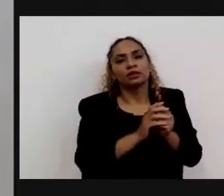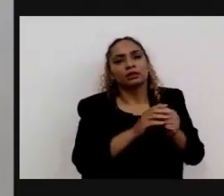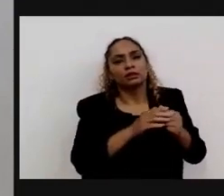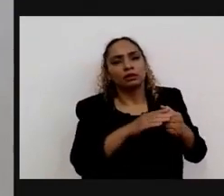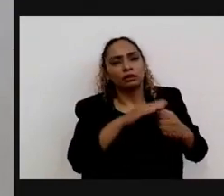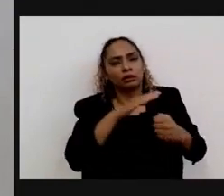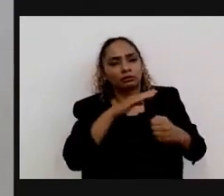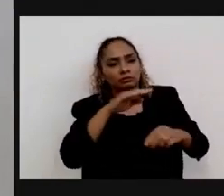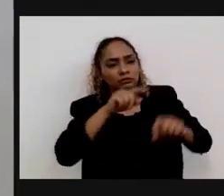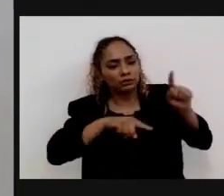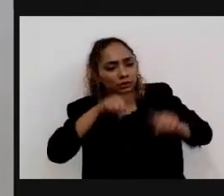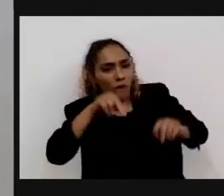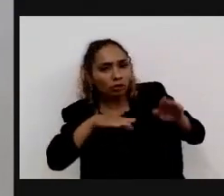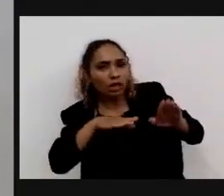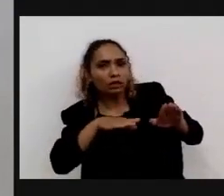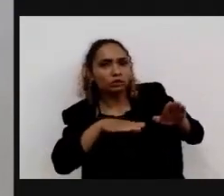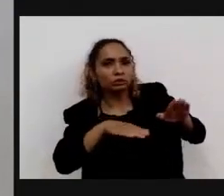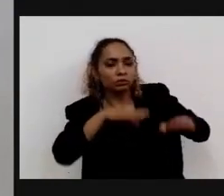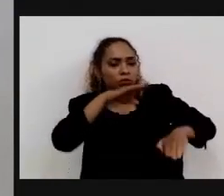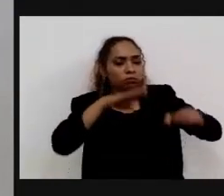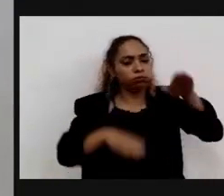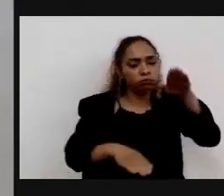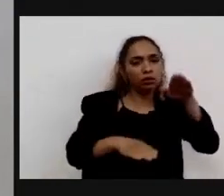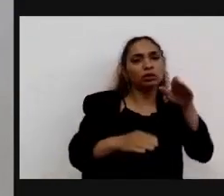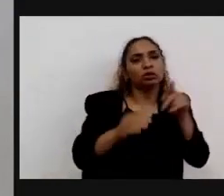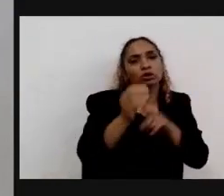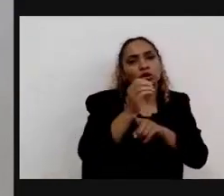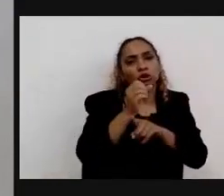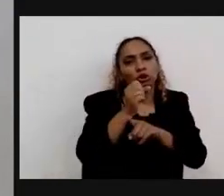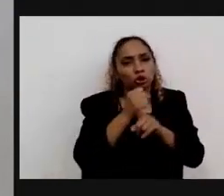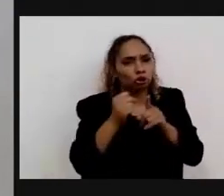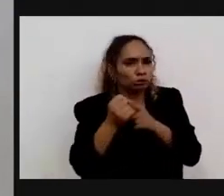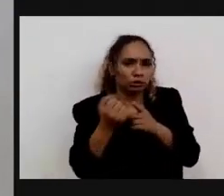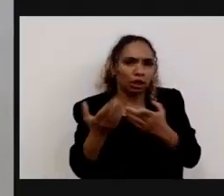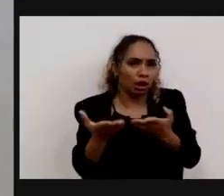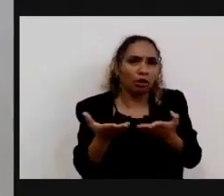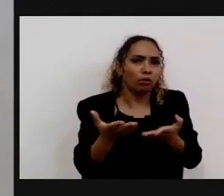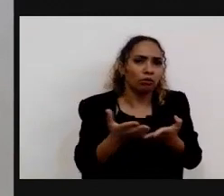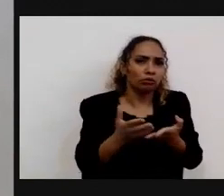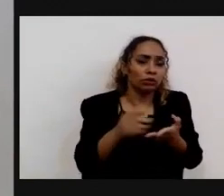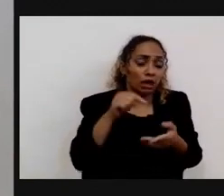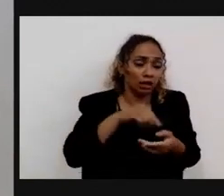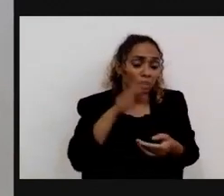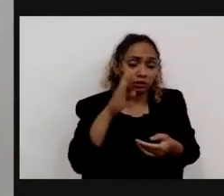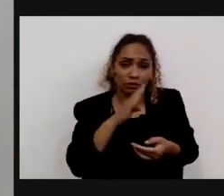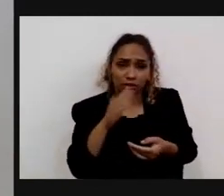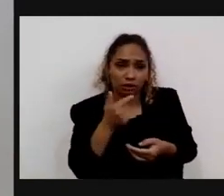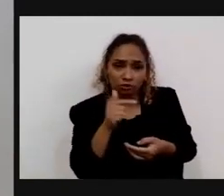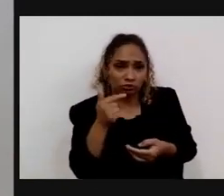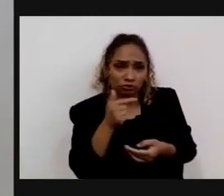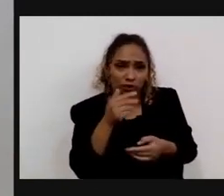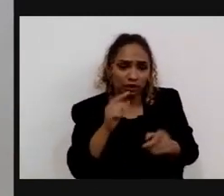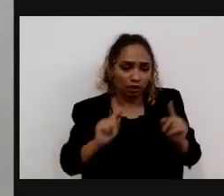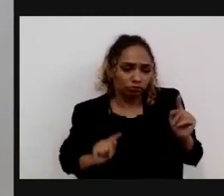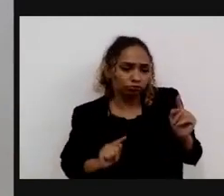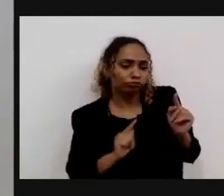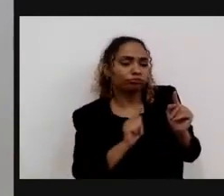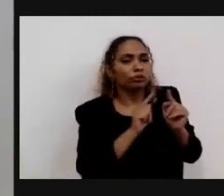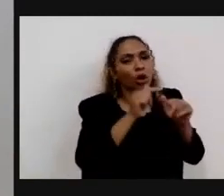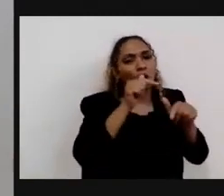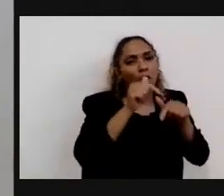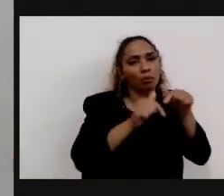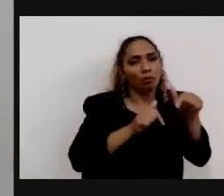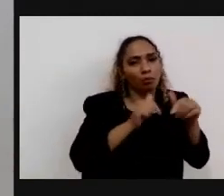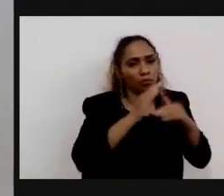as entregas do serviço público são muito melhores e a gente não se torno brasileiro não tem atenção profissional